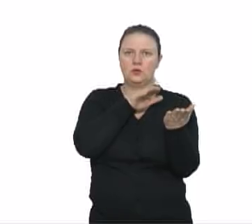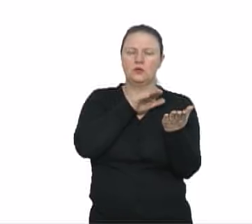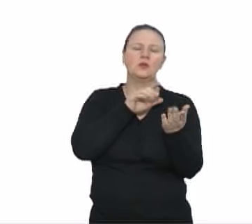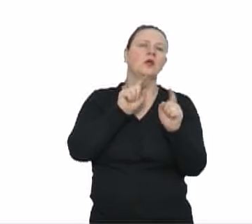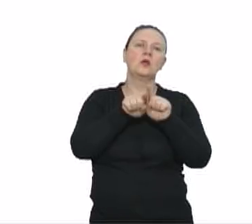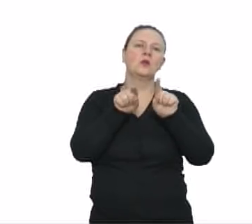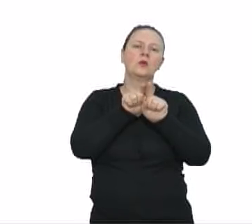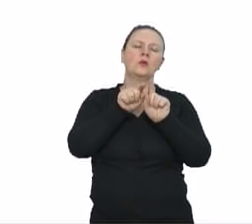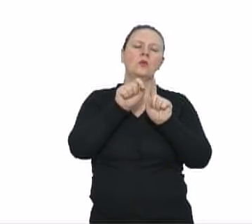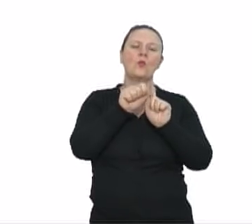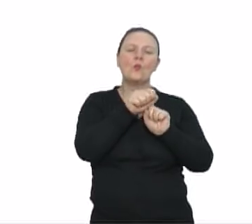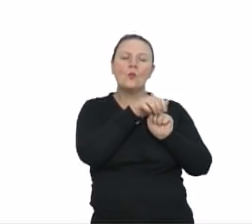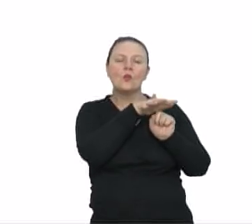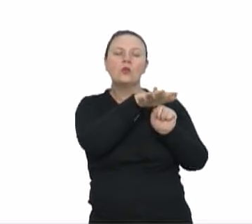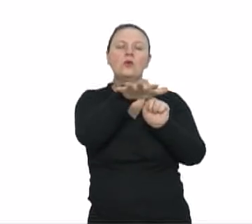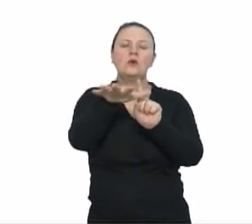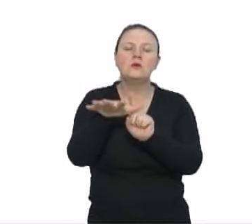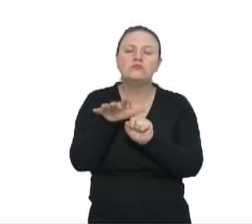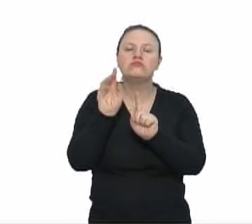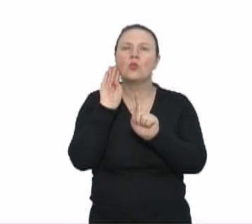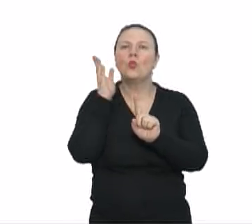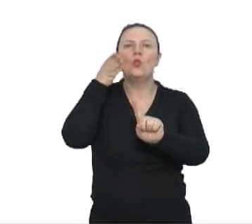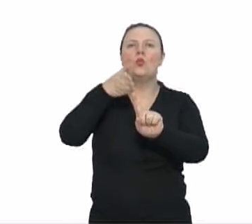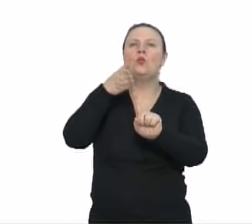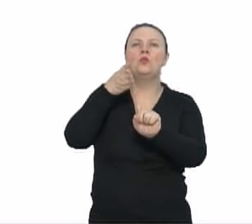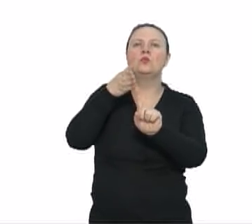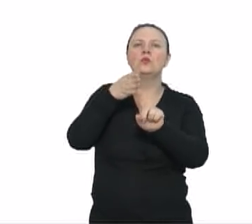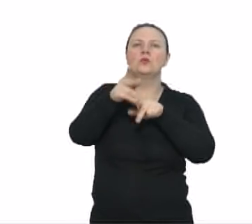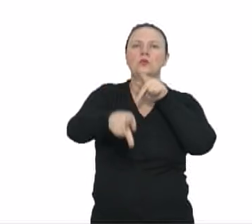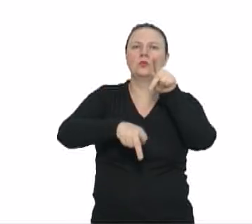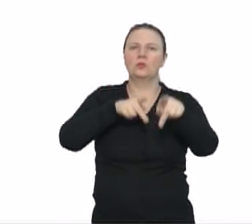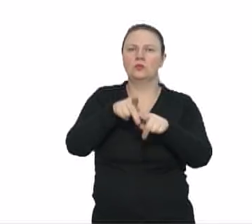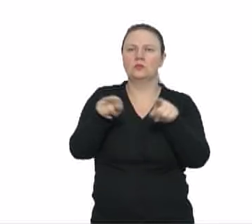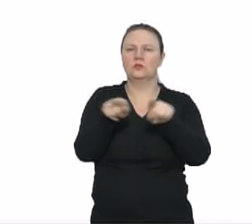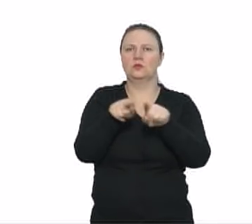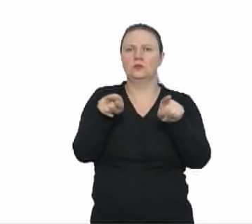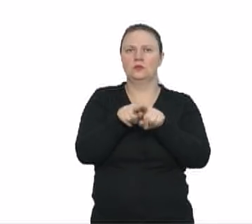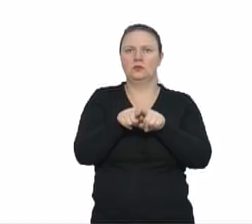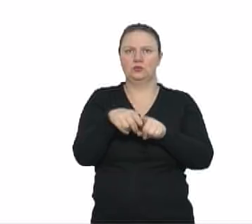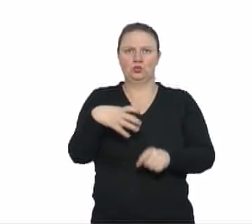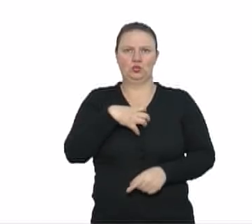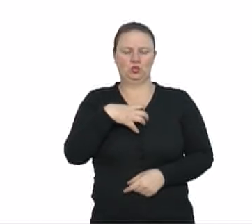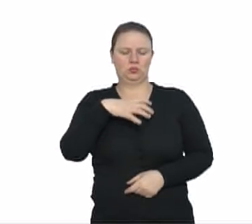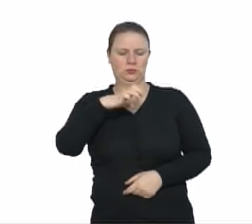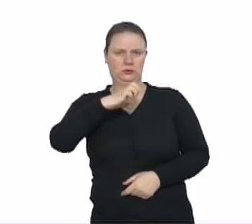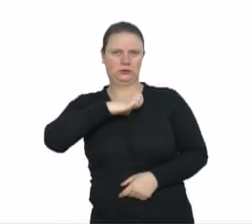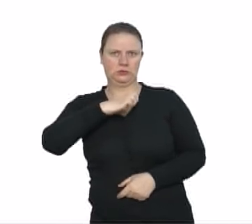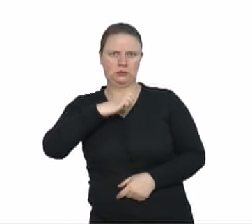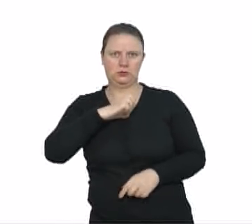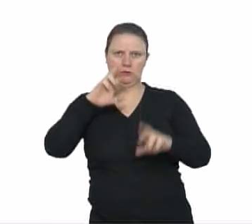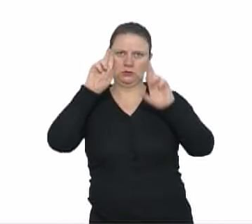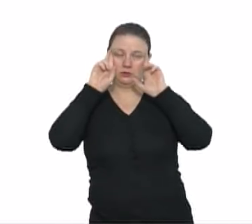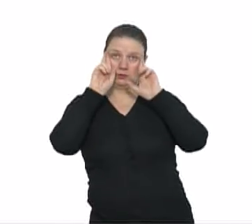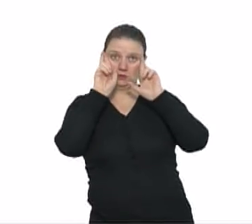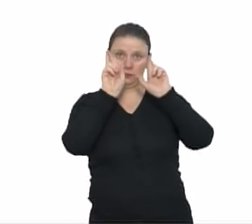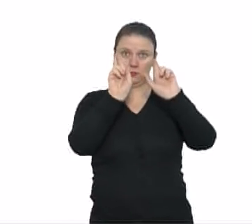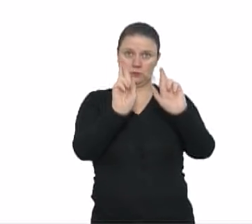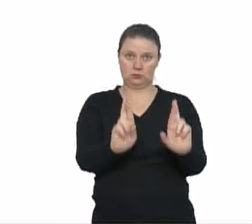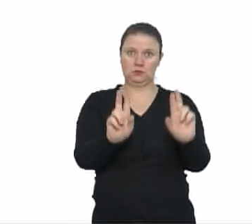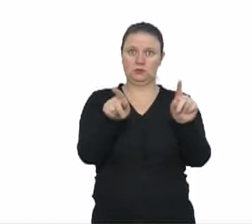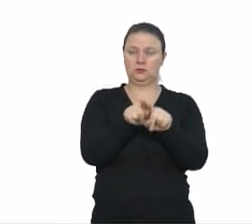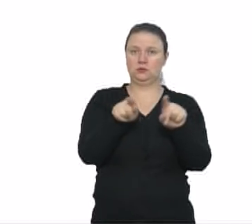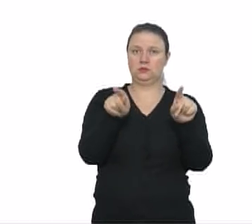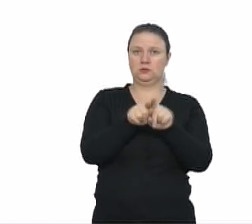público-alvo, bem como posicionar-se de forma crítica, ética e respeitosa frente